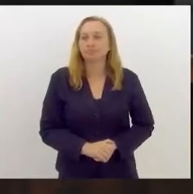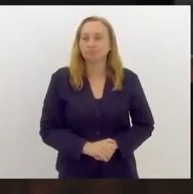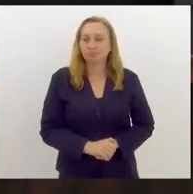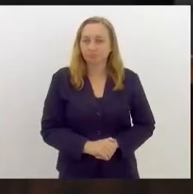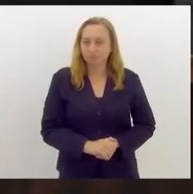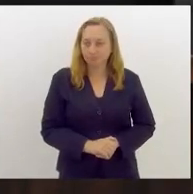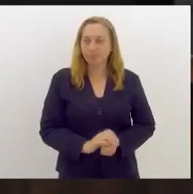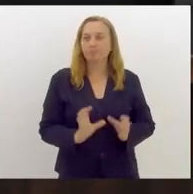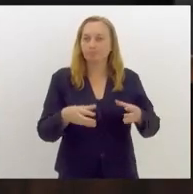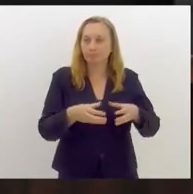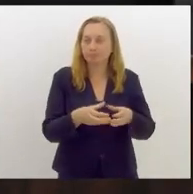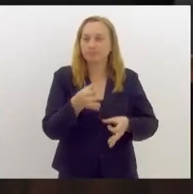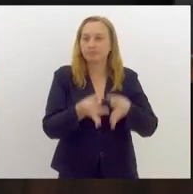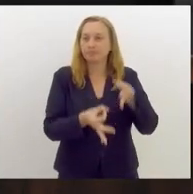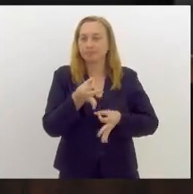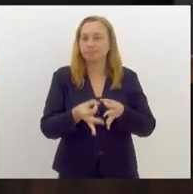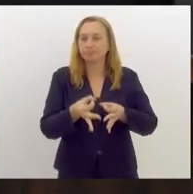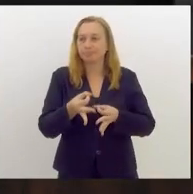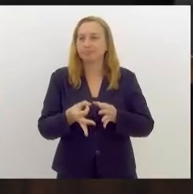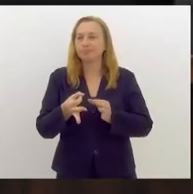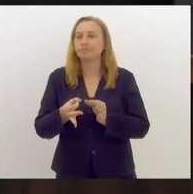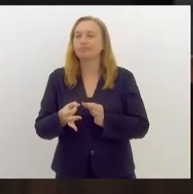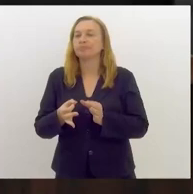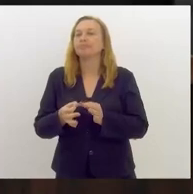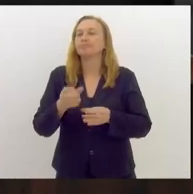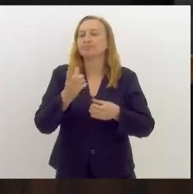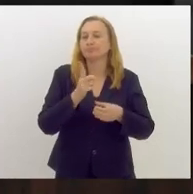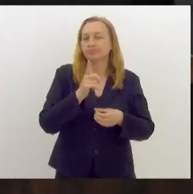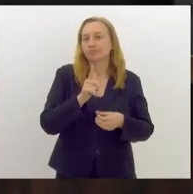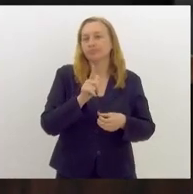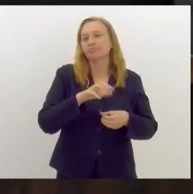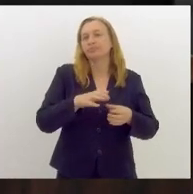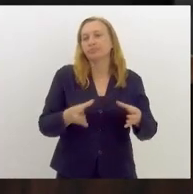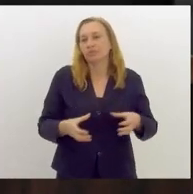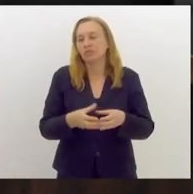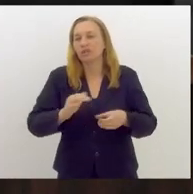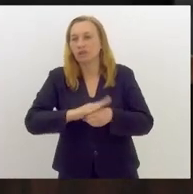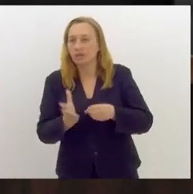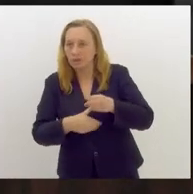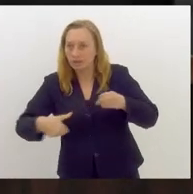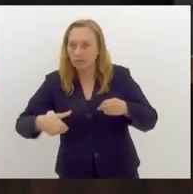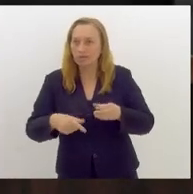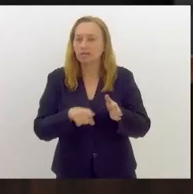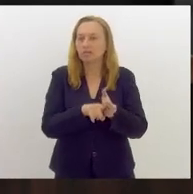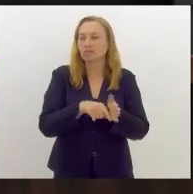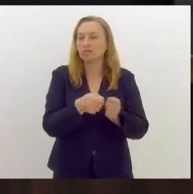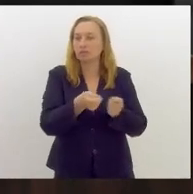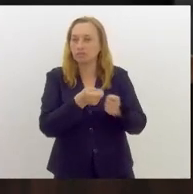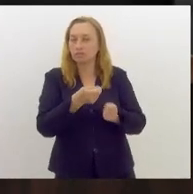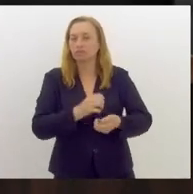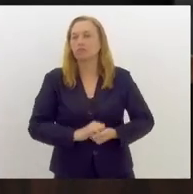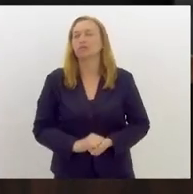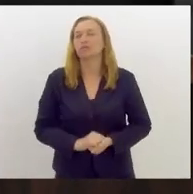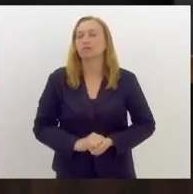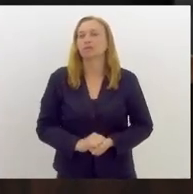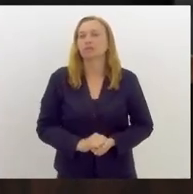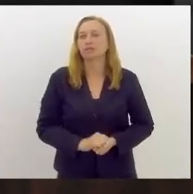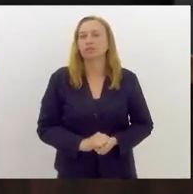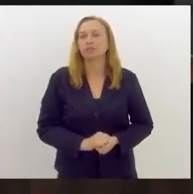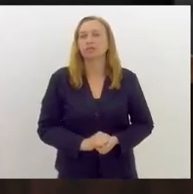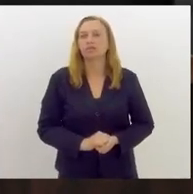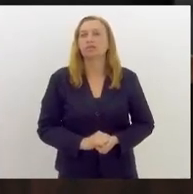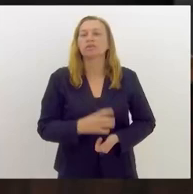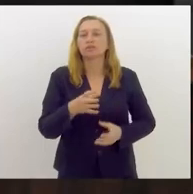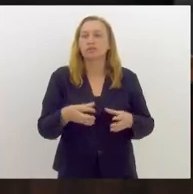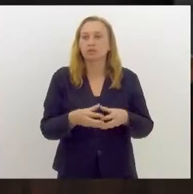das comissões construções de Justiça de saneamento ambiental defesa do meio ambiente orçamento financialização financeira e controle para medir